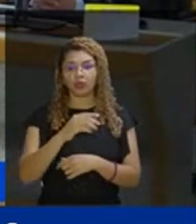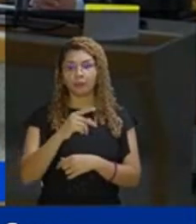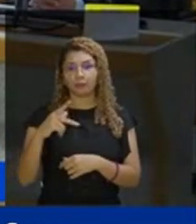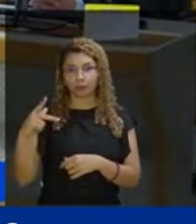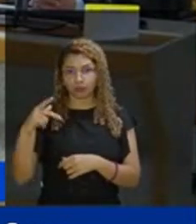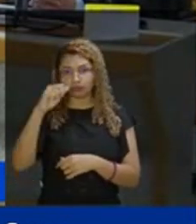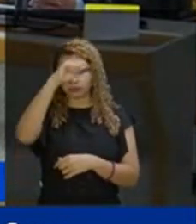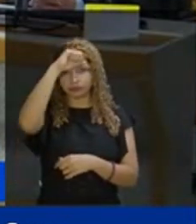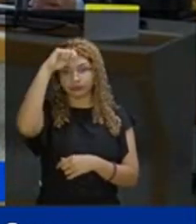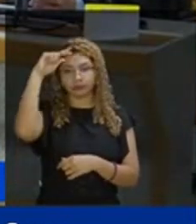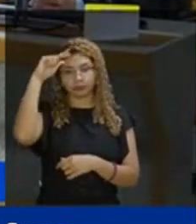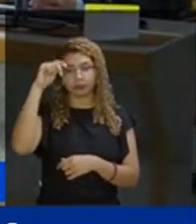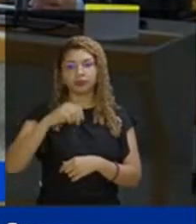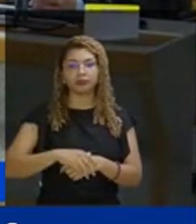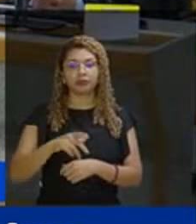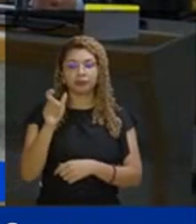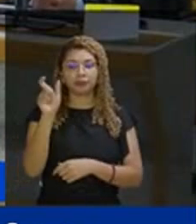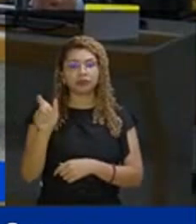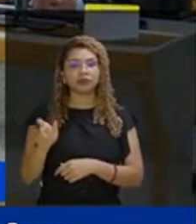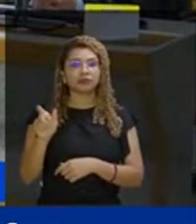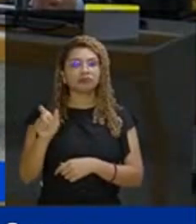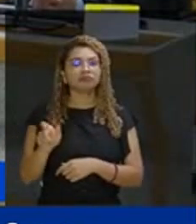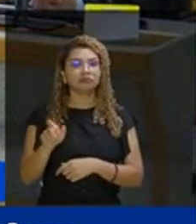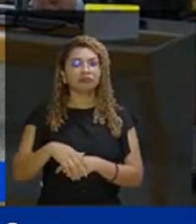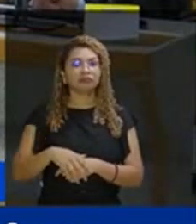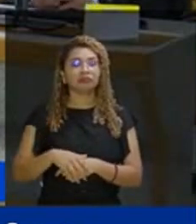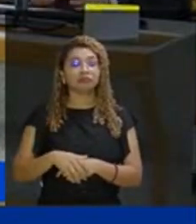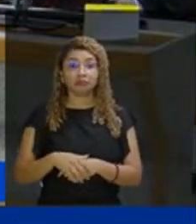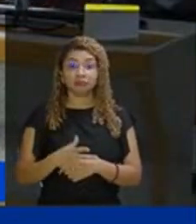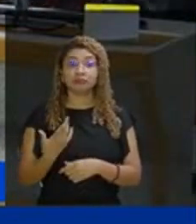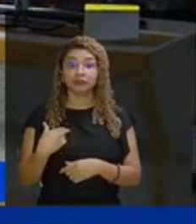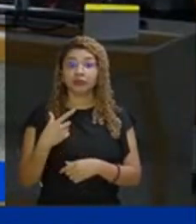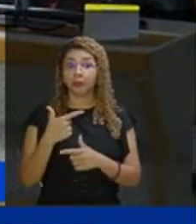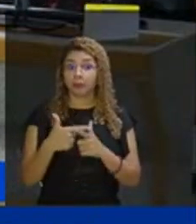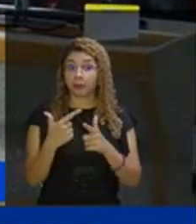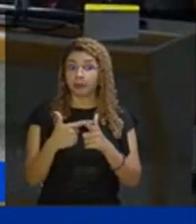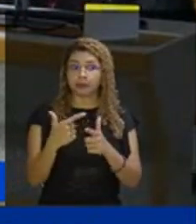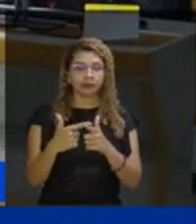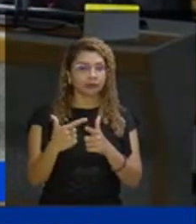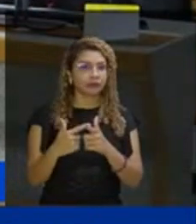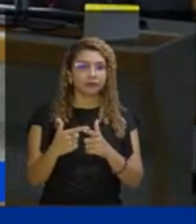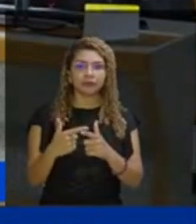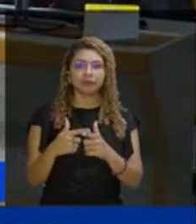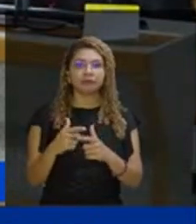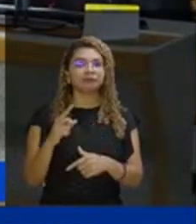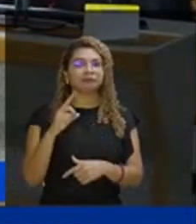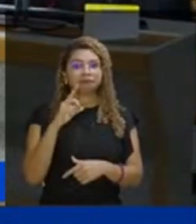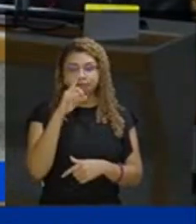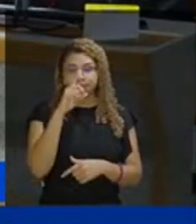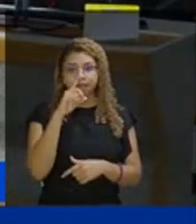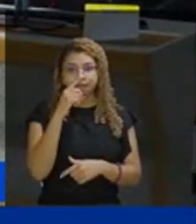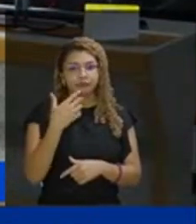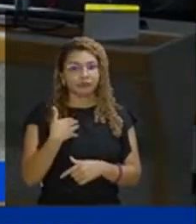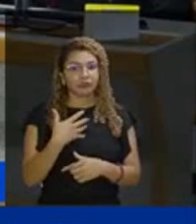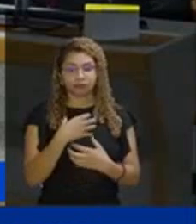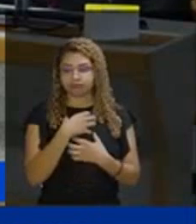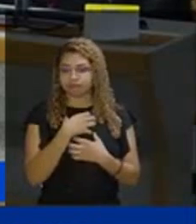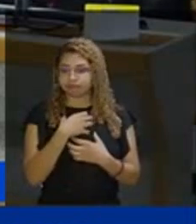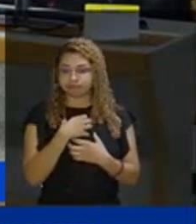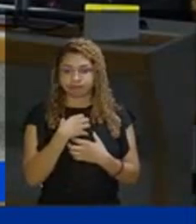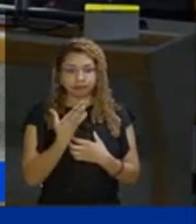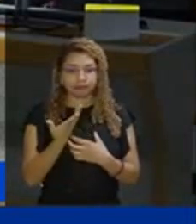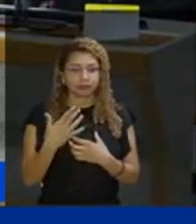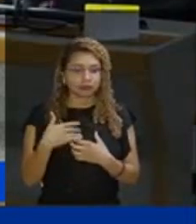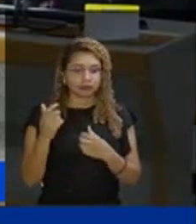agravo regimental, trazendo várias questões bastante complexas. E eu não me senti em condições de colocá-lo em